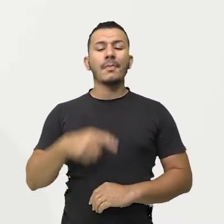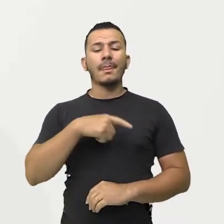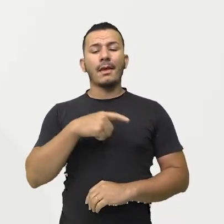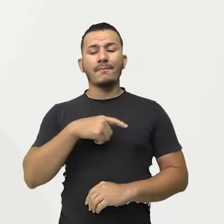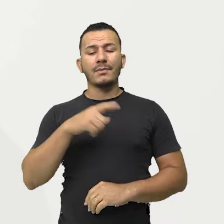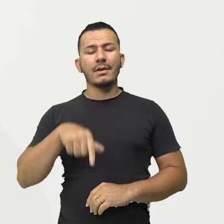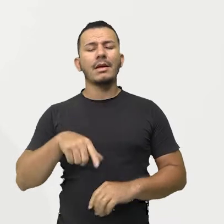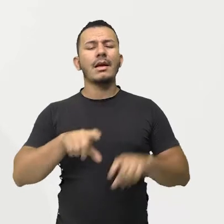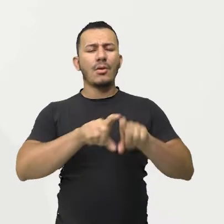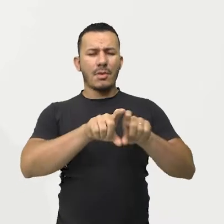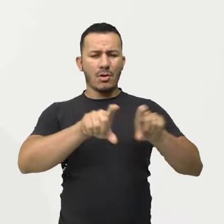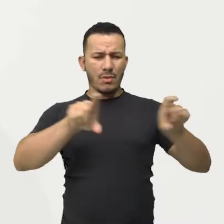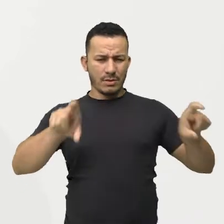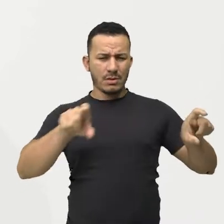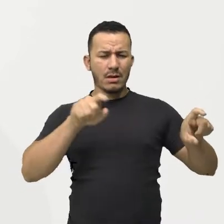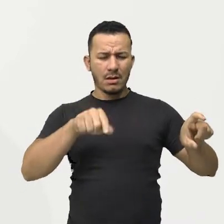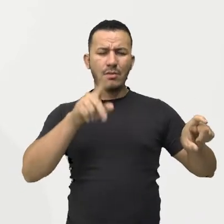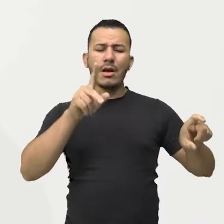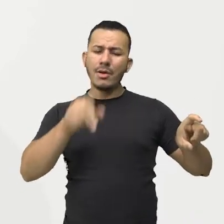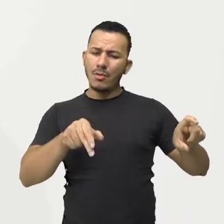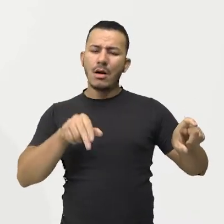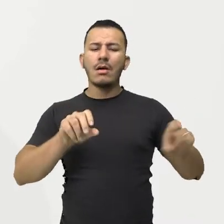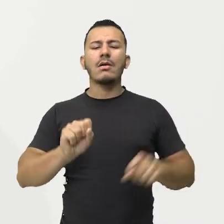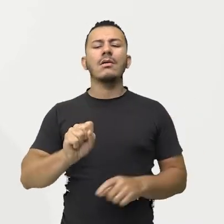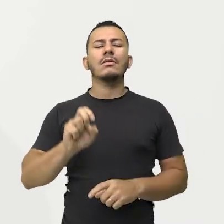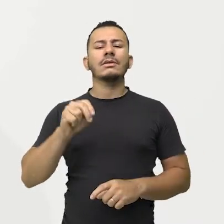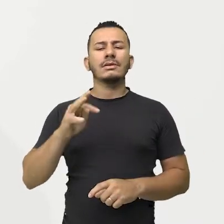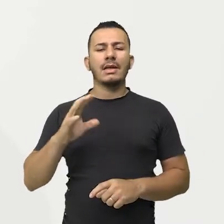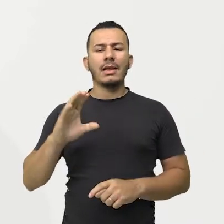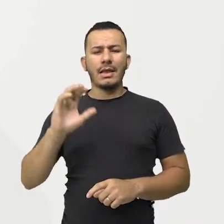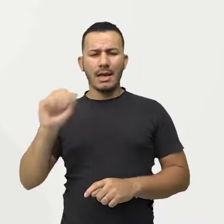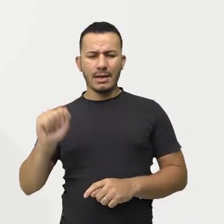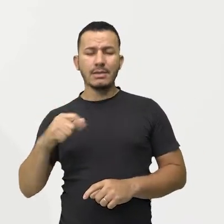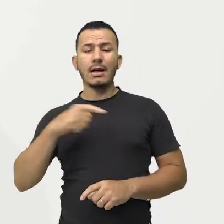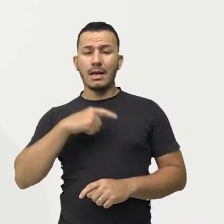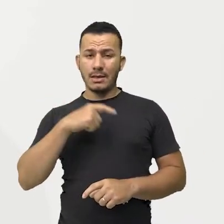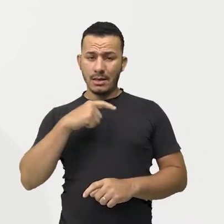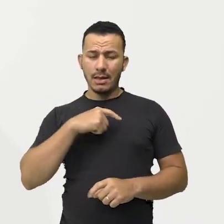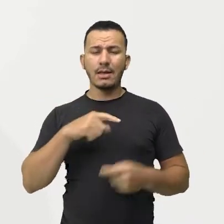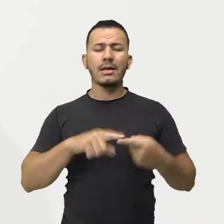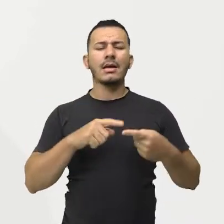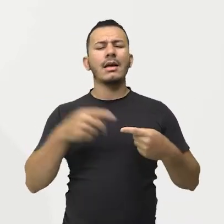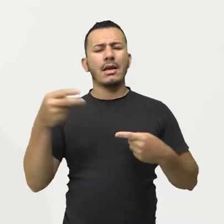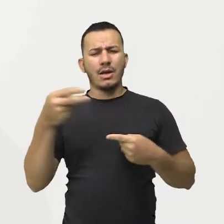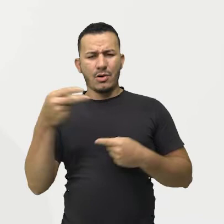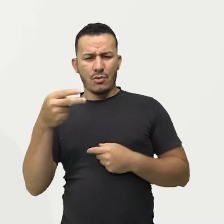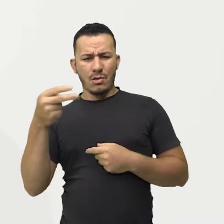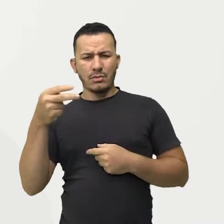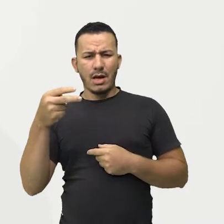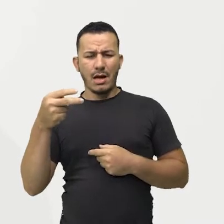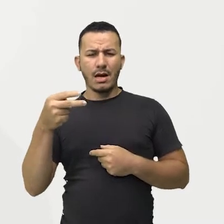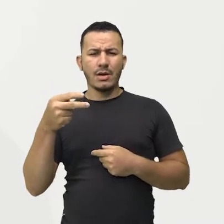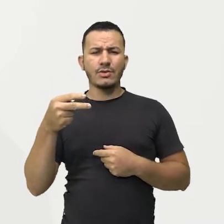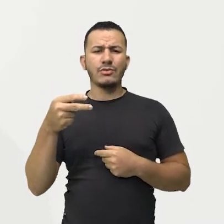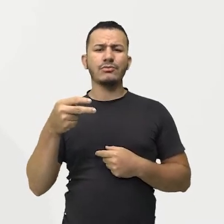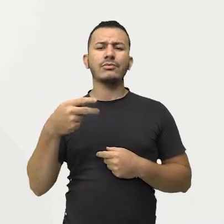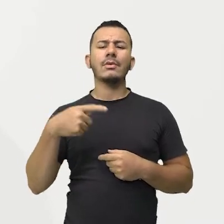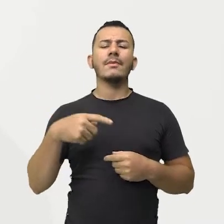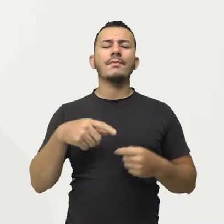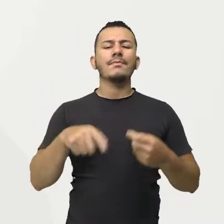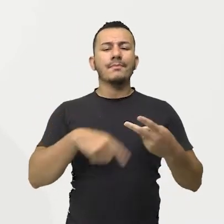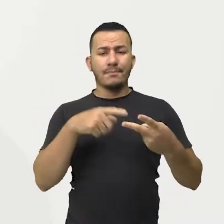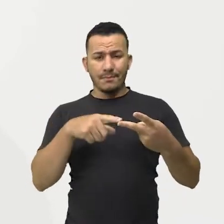equação é uma sentença matemática que possui igualdade entre duas expressões algébricas